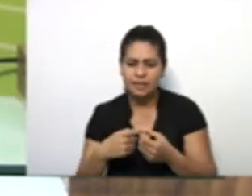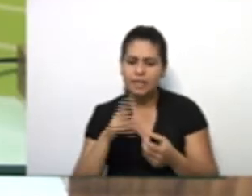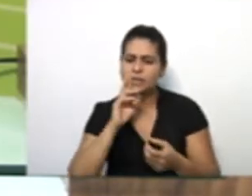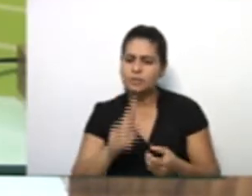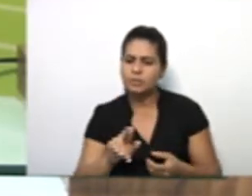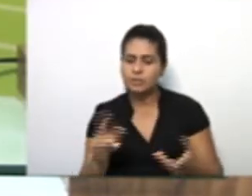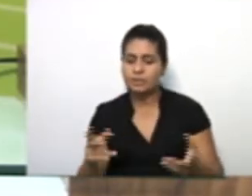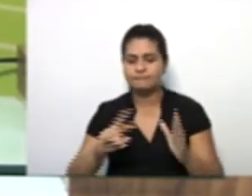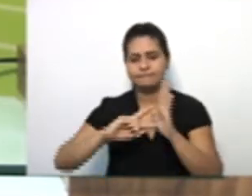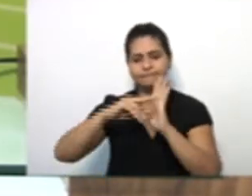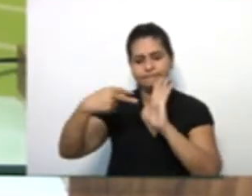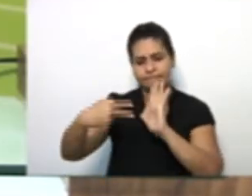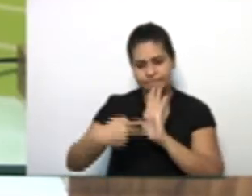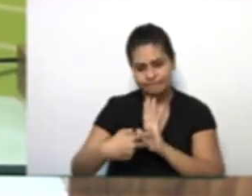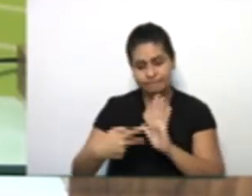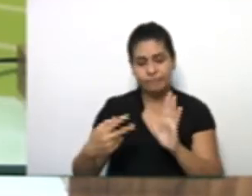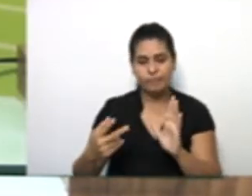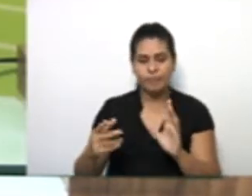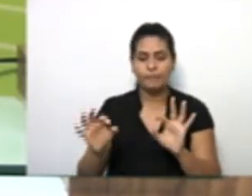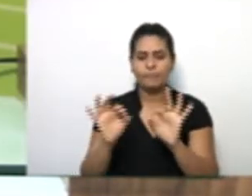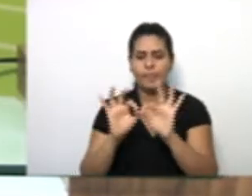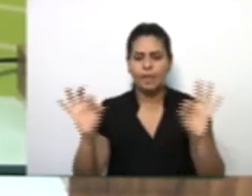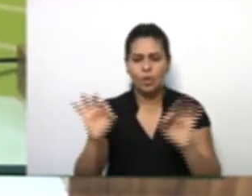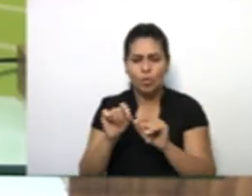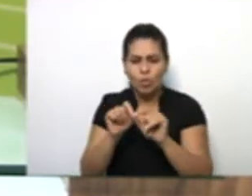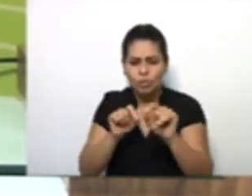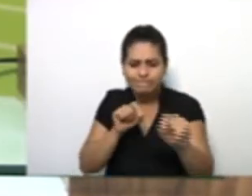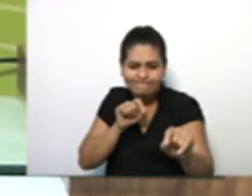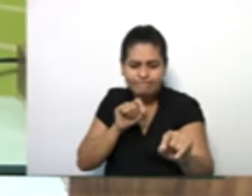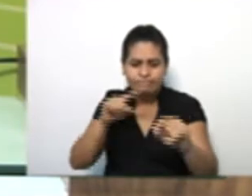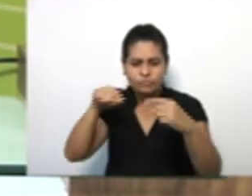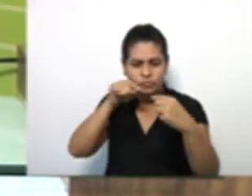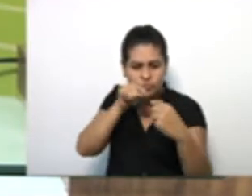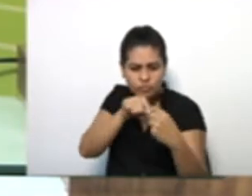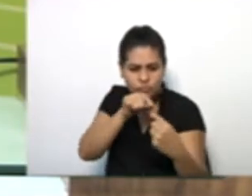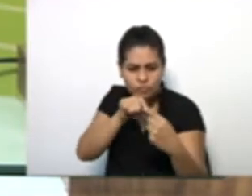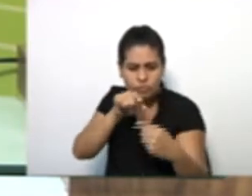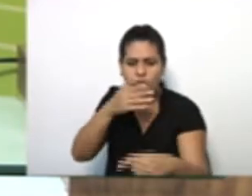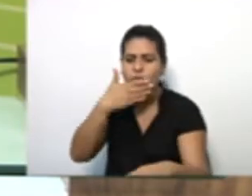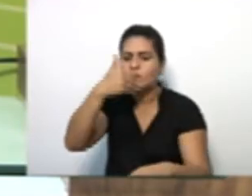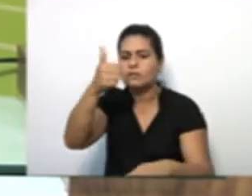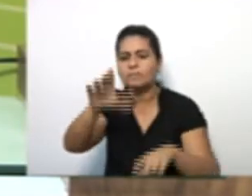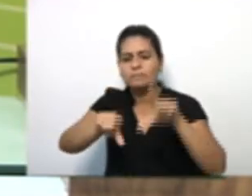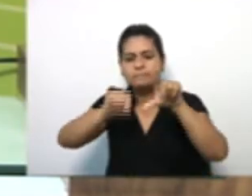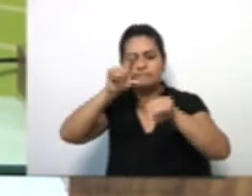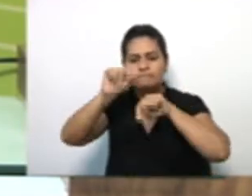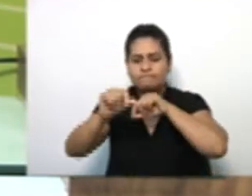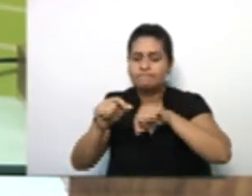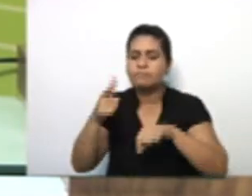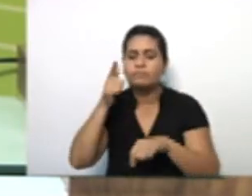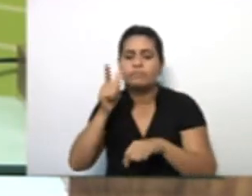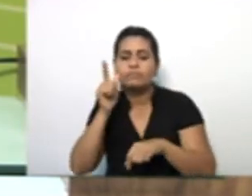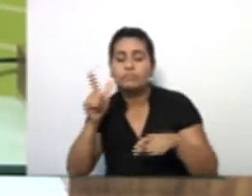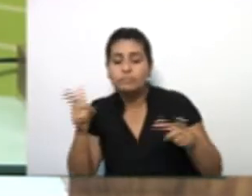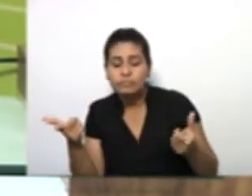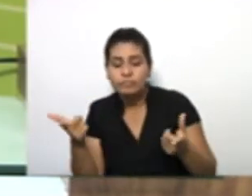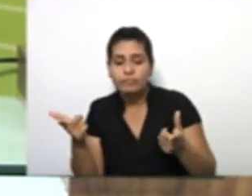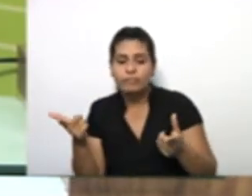aí. Significa traçar objetivos, escolher qual o melhor caminho a ser